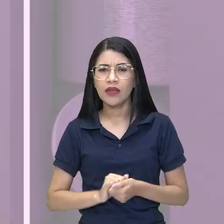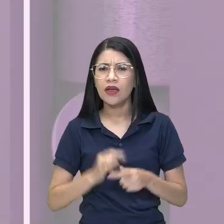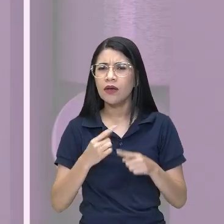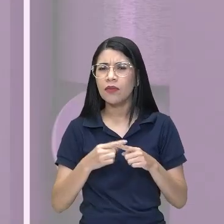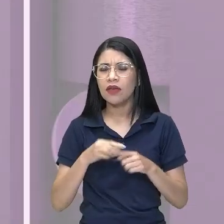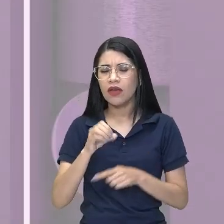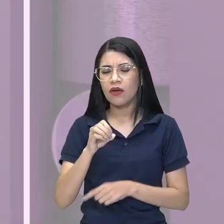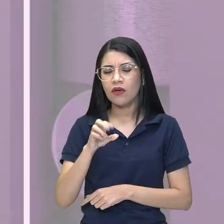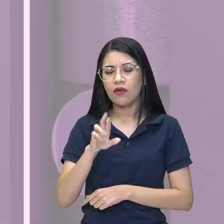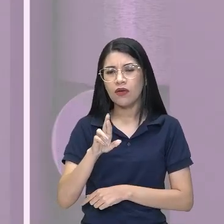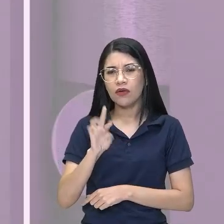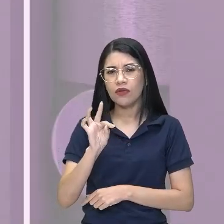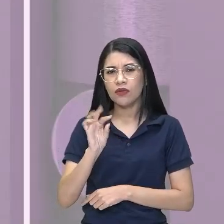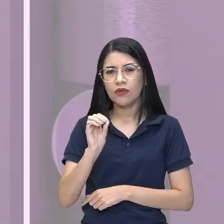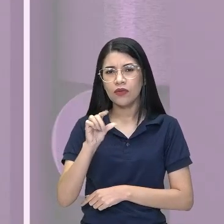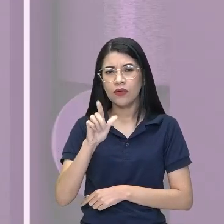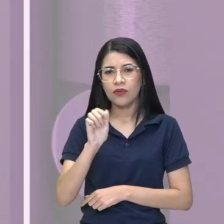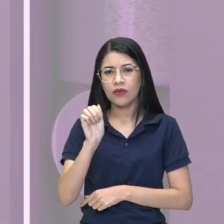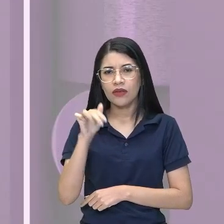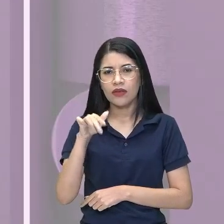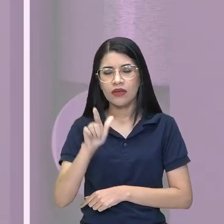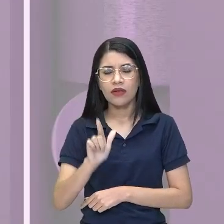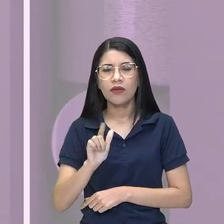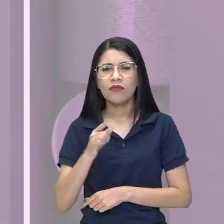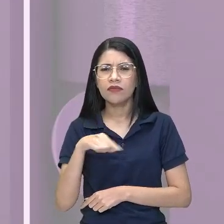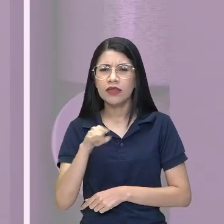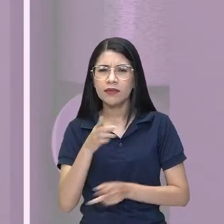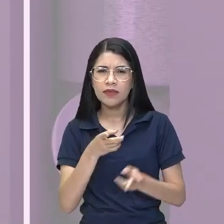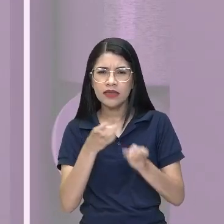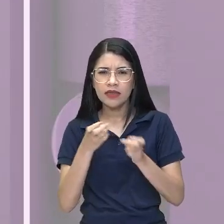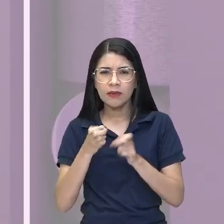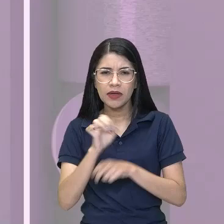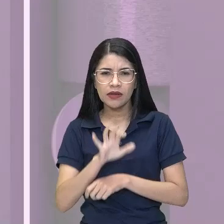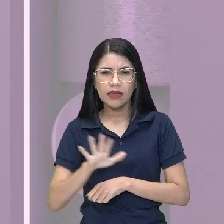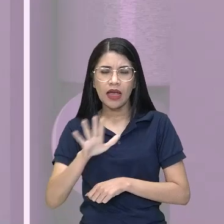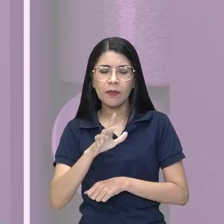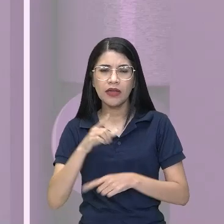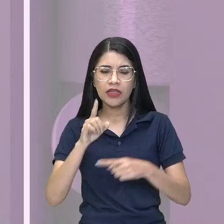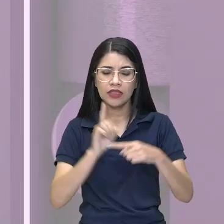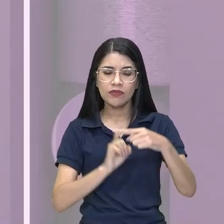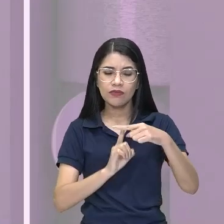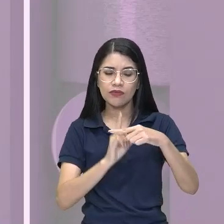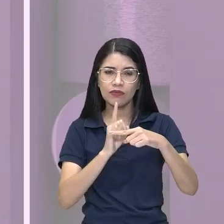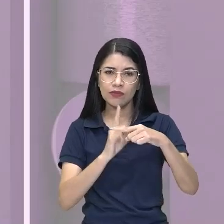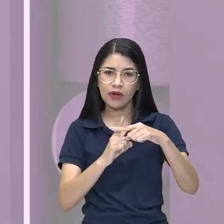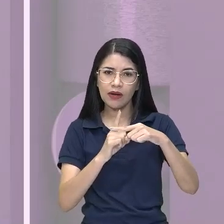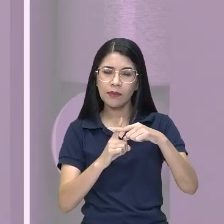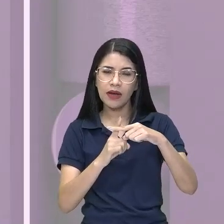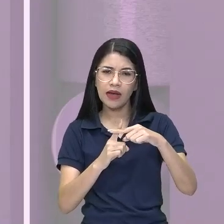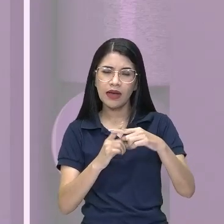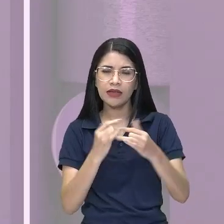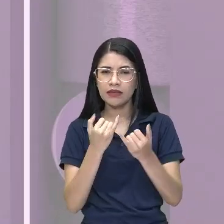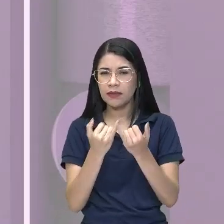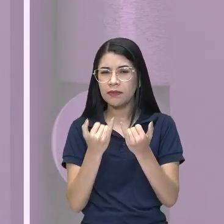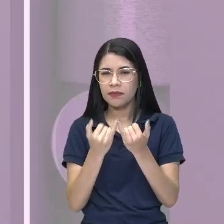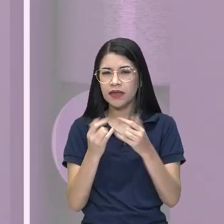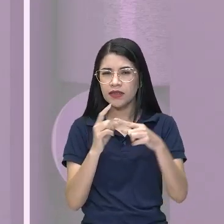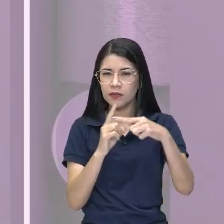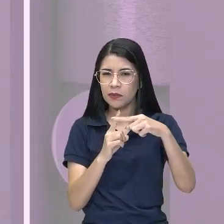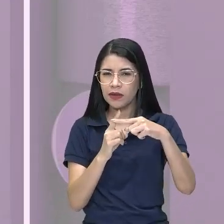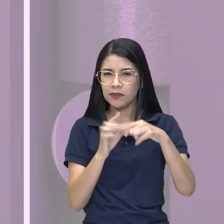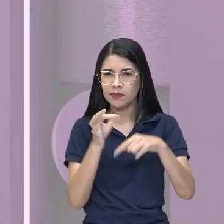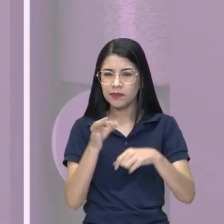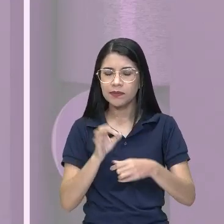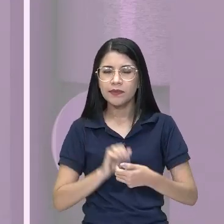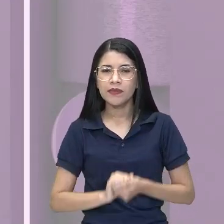nome ortogonal? Porque, como você visualizou ali, os eixos eles se cruzam, não é? Passam aquela imagem de uma cruz. E justamente